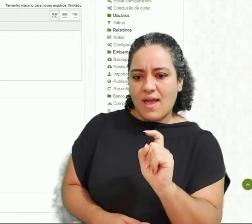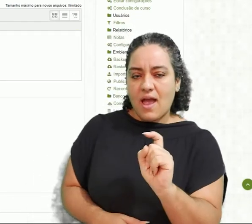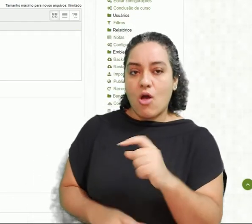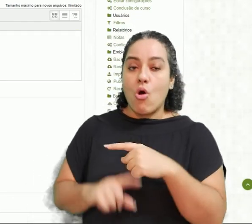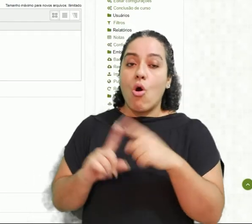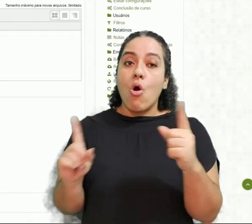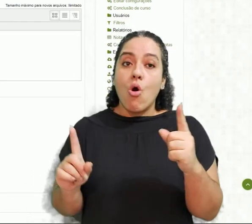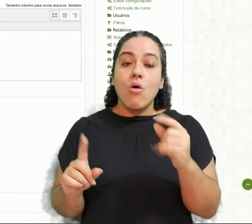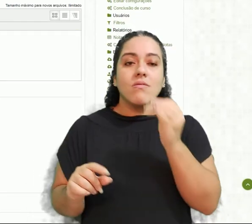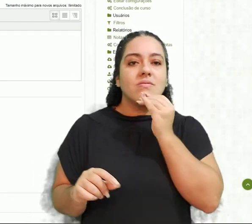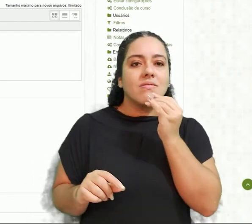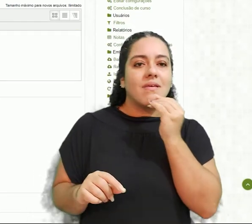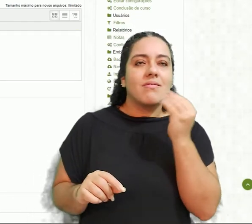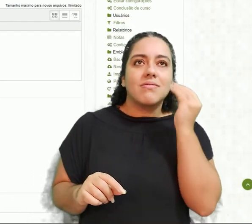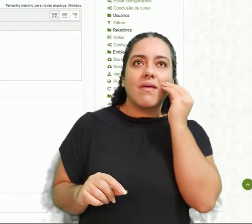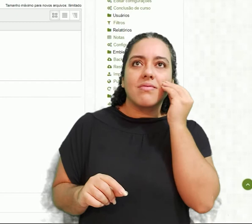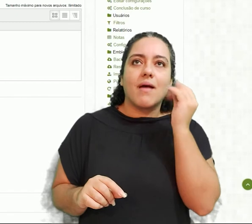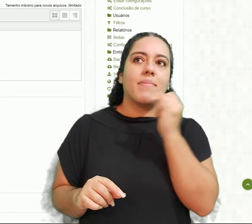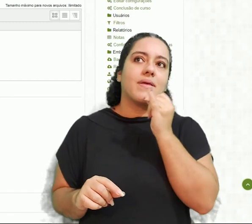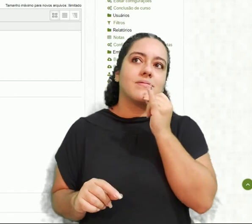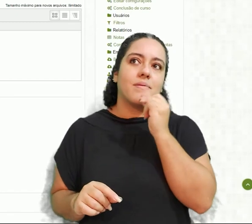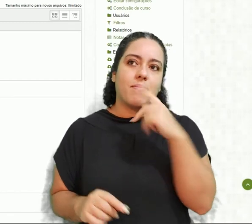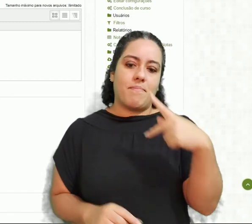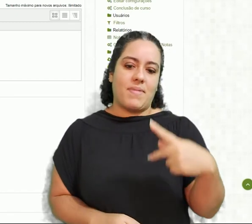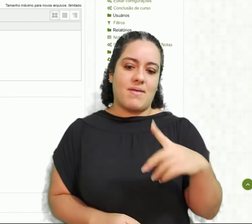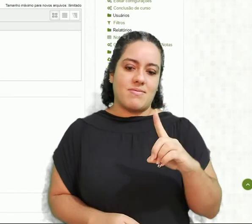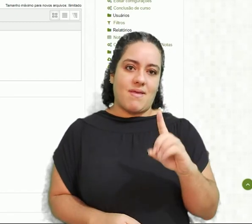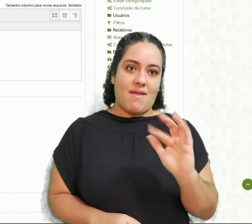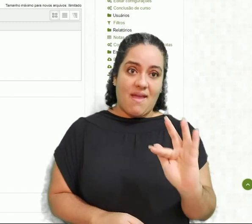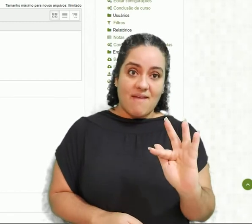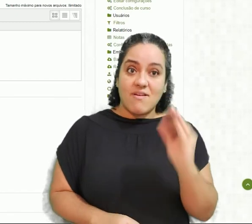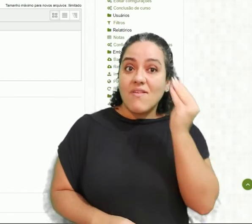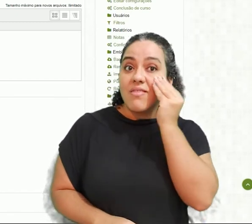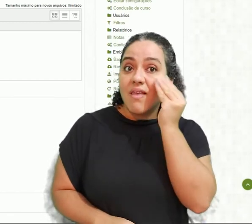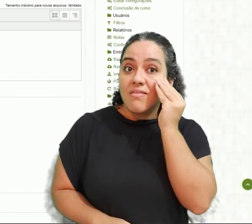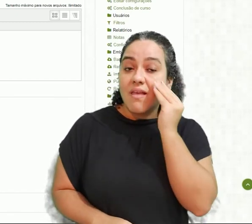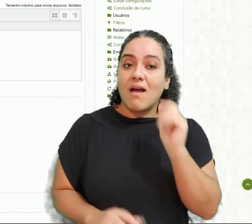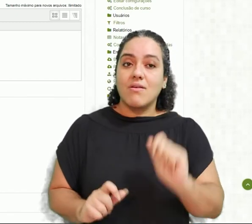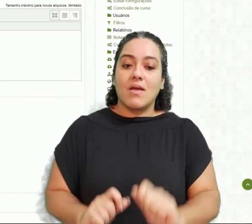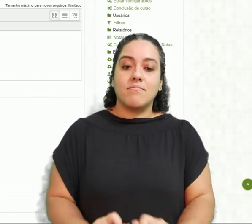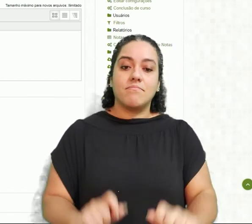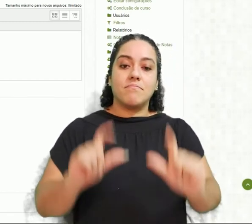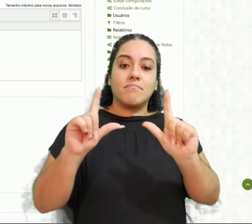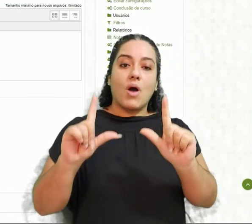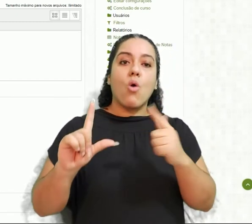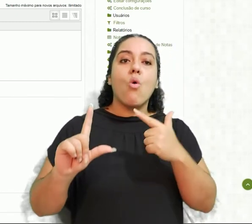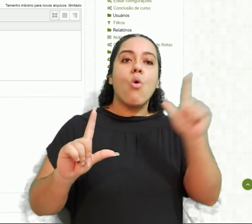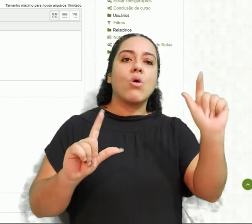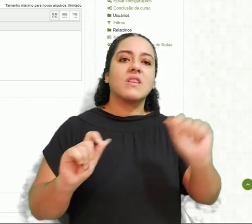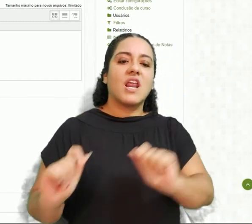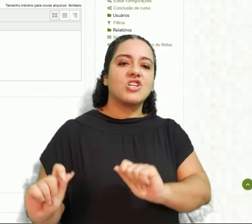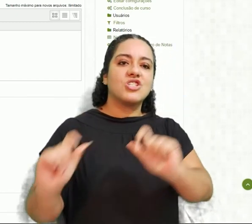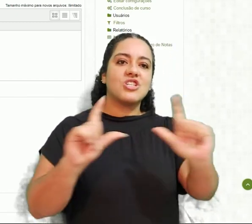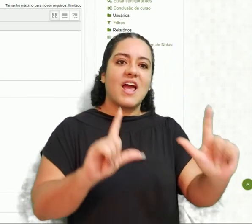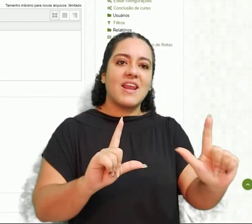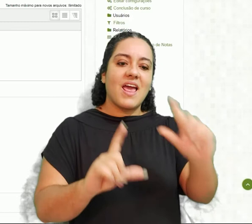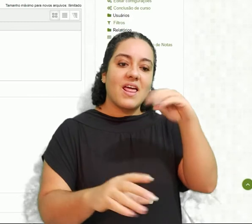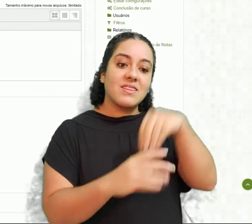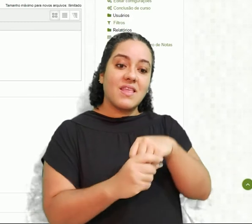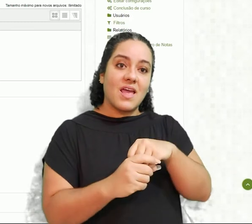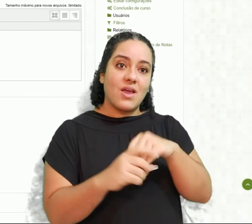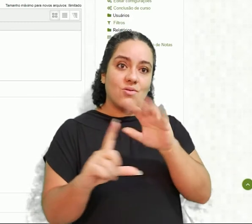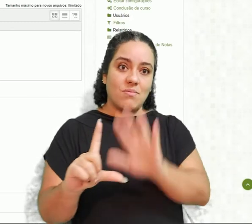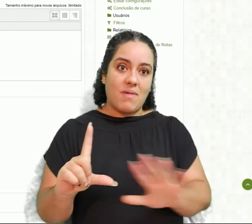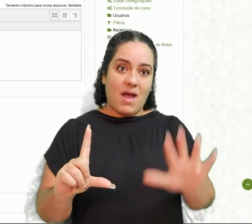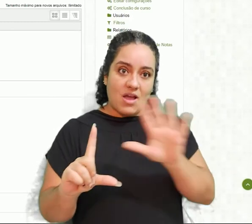se ele vai tentar embebedar Ou seja no caso do PDF Ele vai tentar colocar um leitor de PDF uma janela já